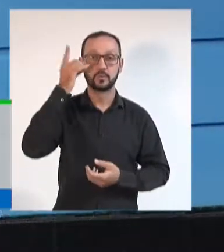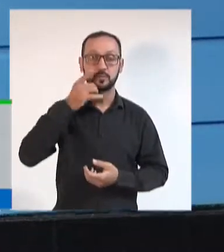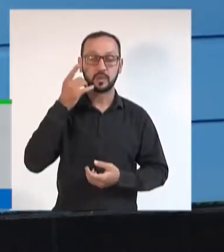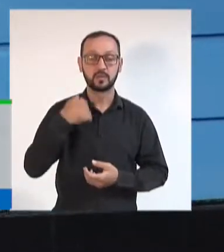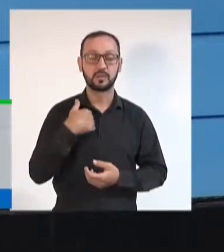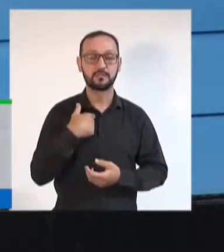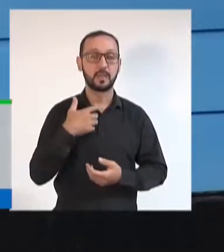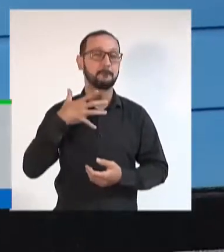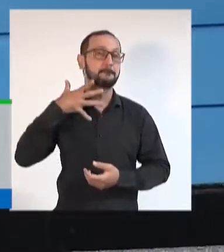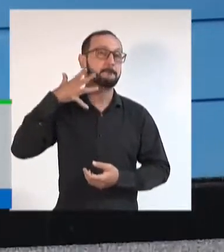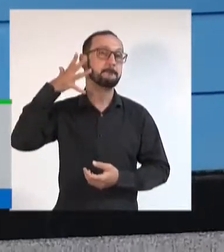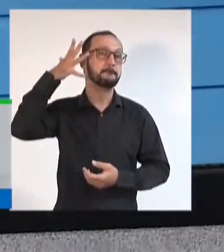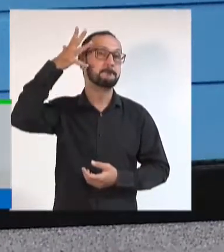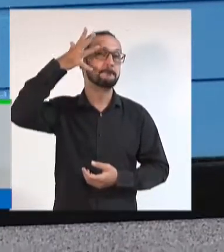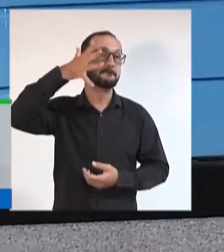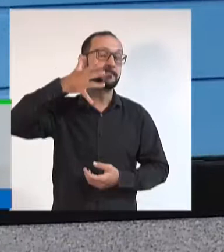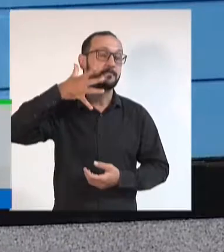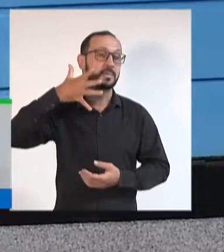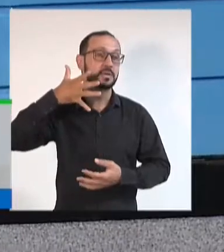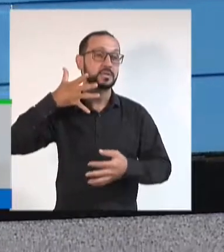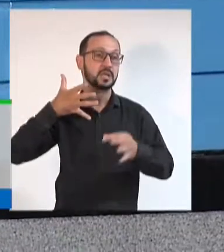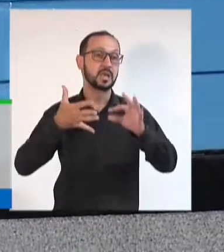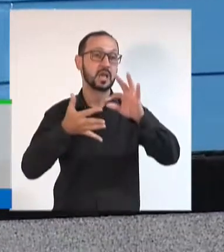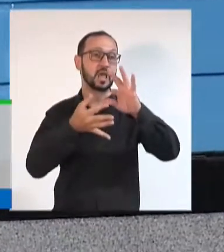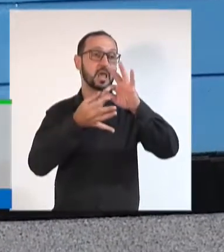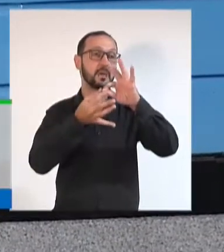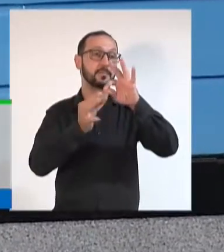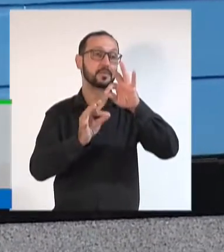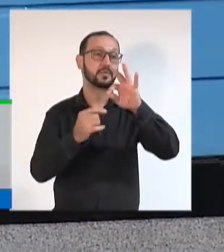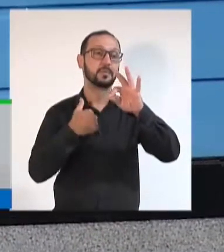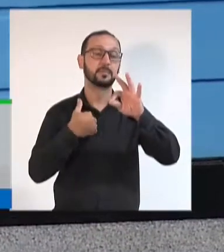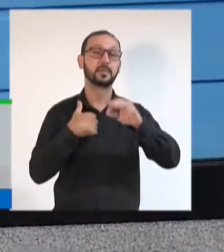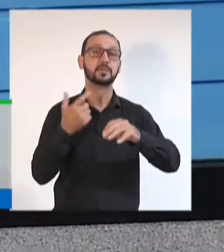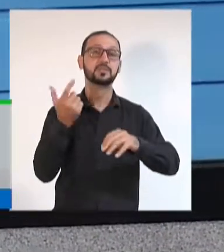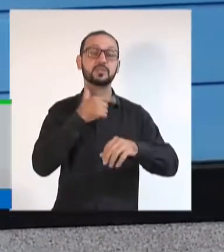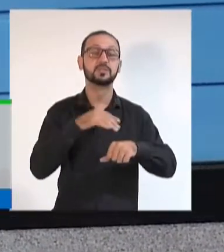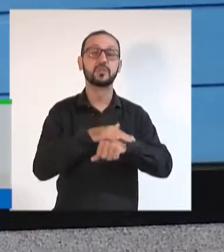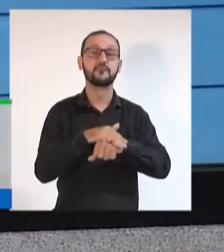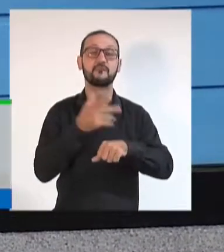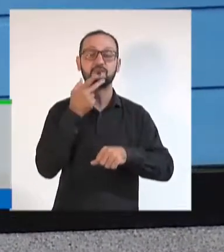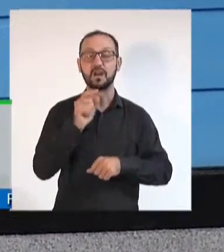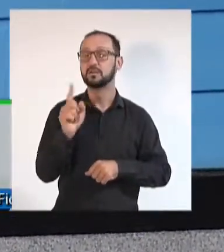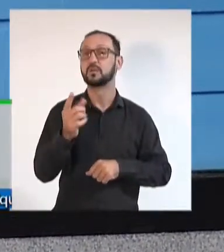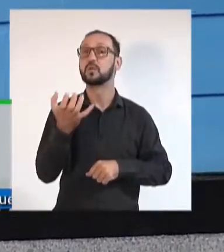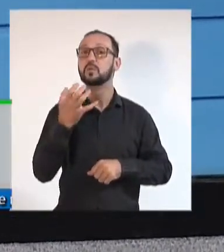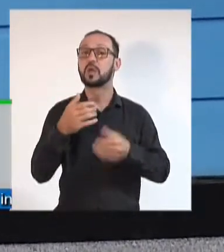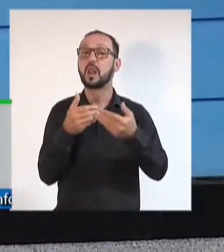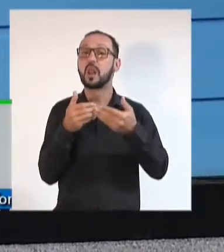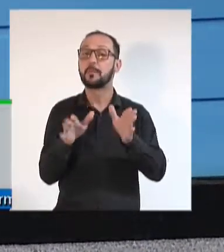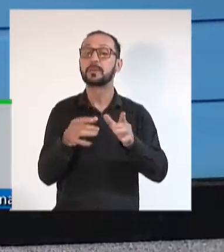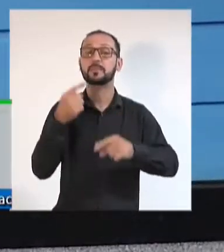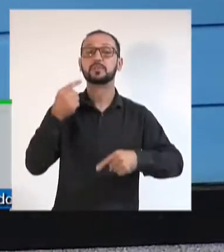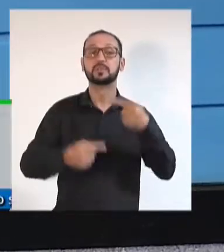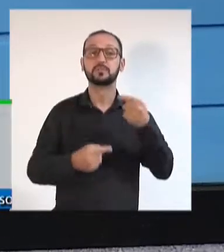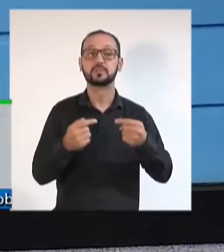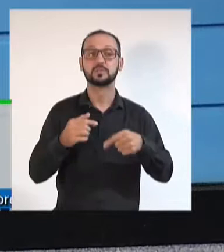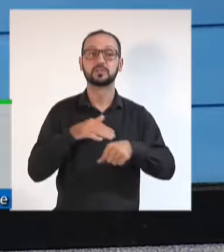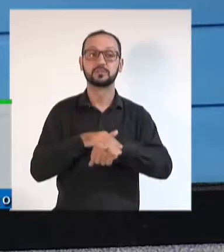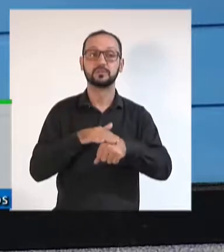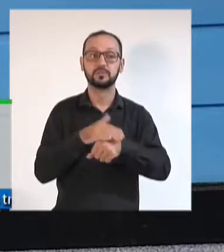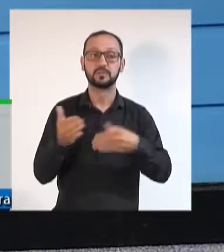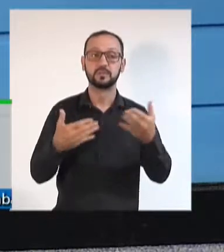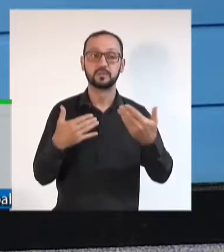eu vou reduzir a minha fala, não vou reduzir para que a gente não fale, mas vou reduzir para que a gente possa abrir para o debate, e aí